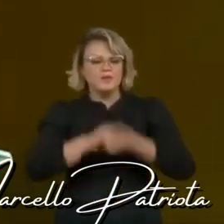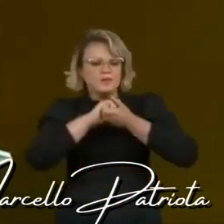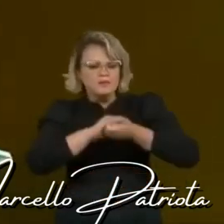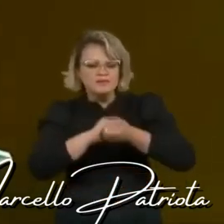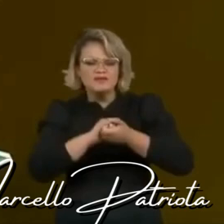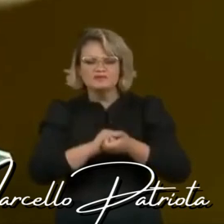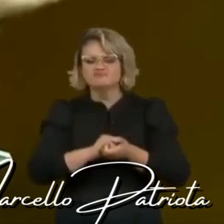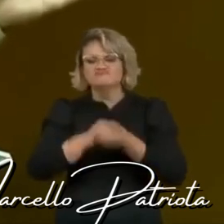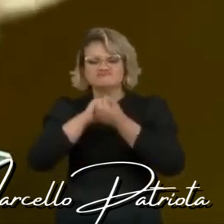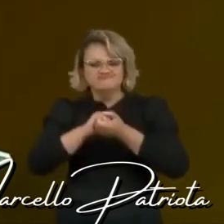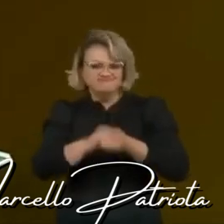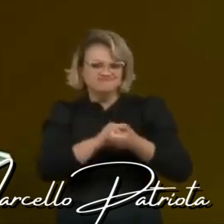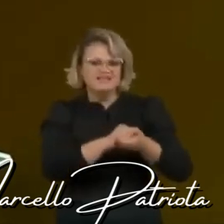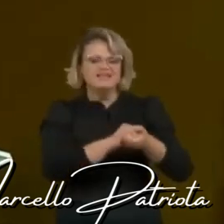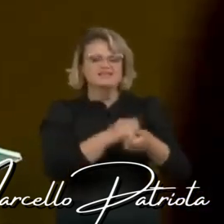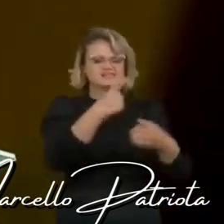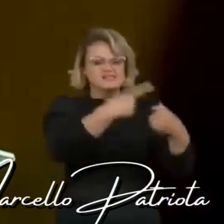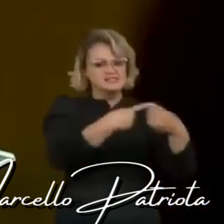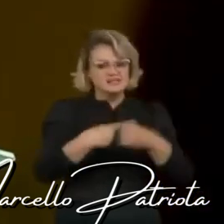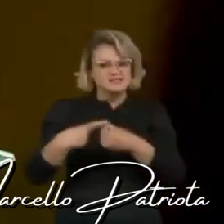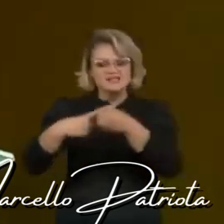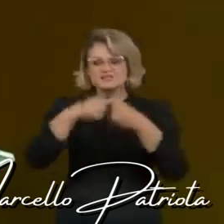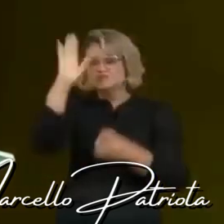todas as cidades desse país,